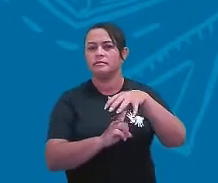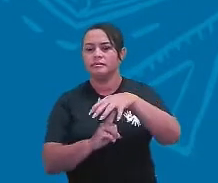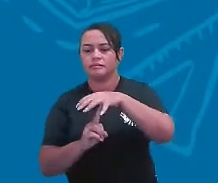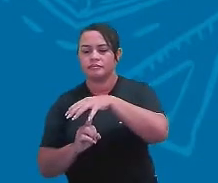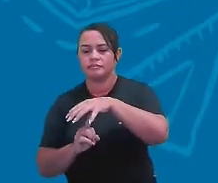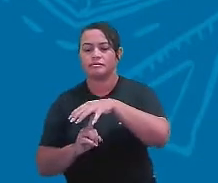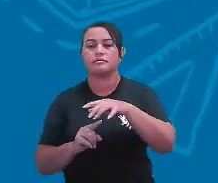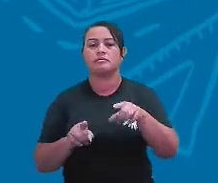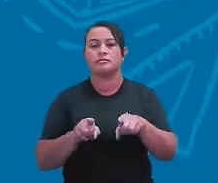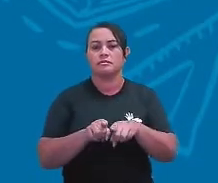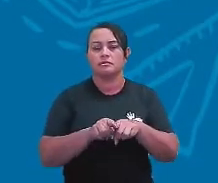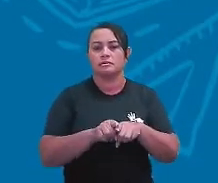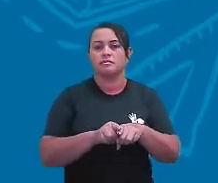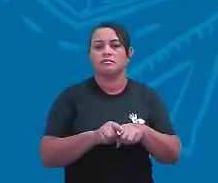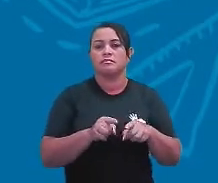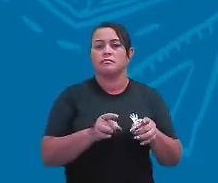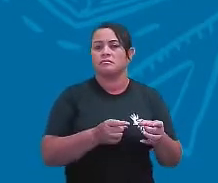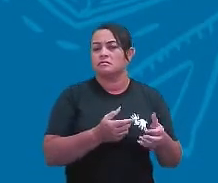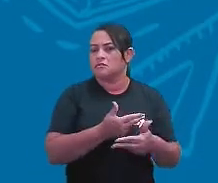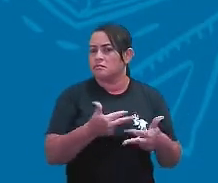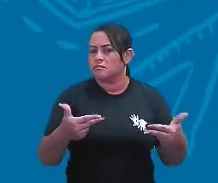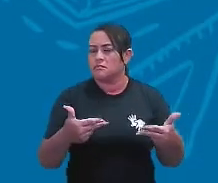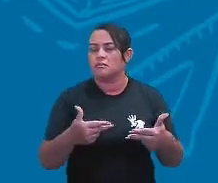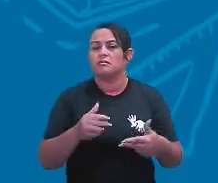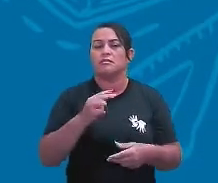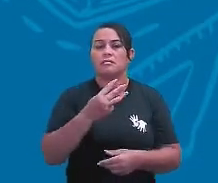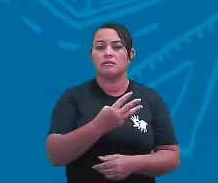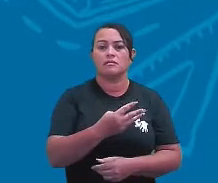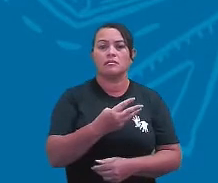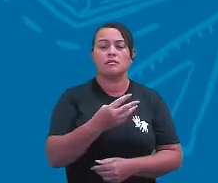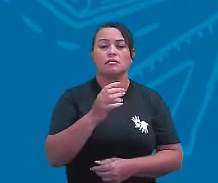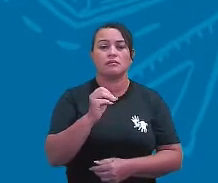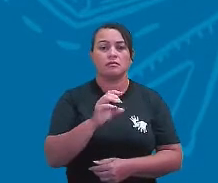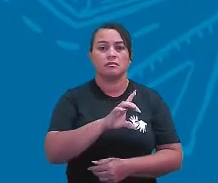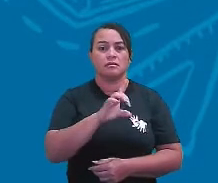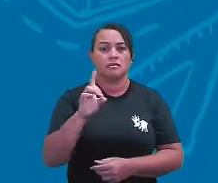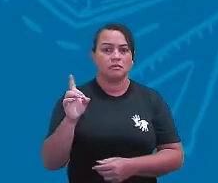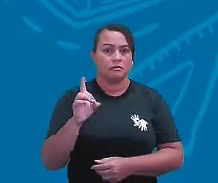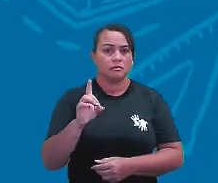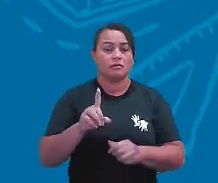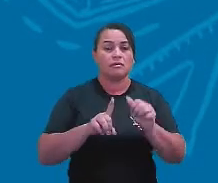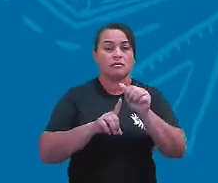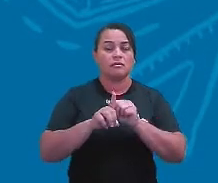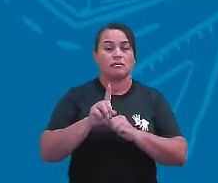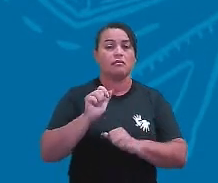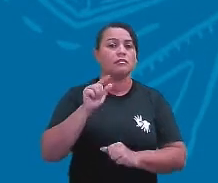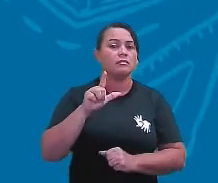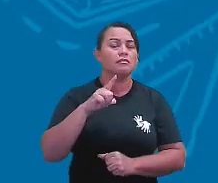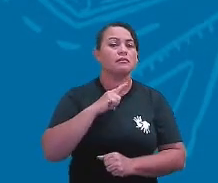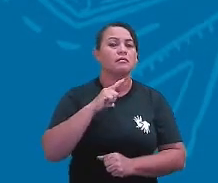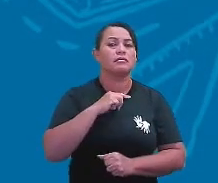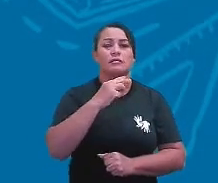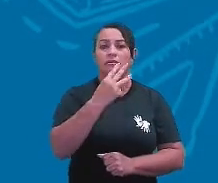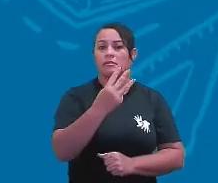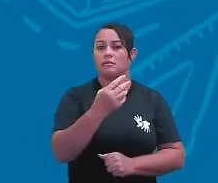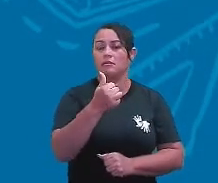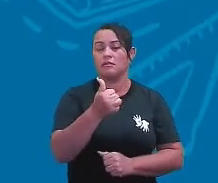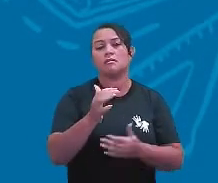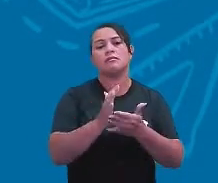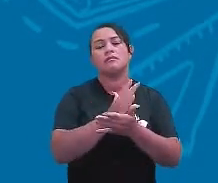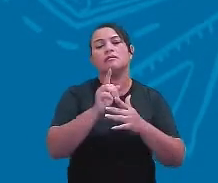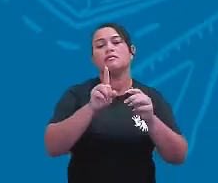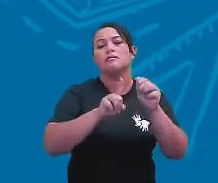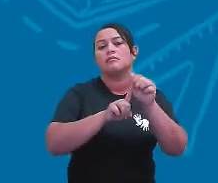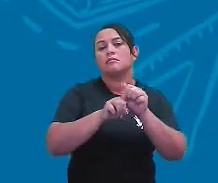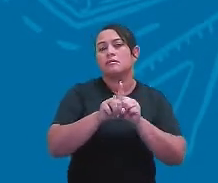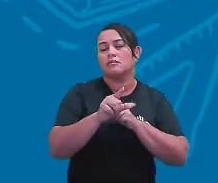exatamente 30 dias. Percebam que agosto tem 31 dias, né? E que alguns meses vão ter 28